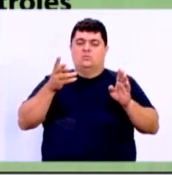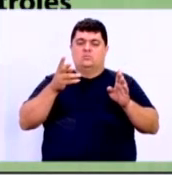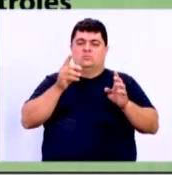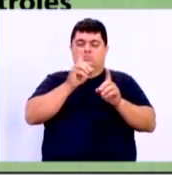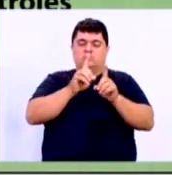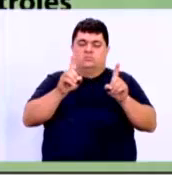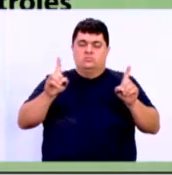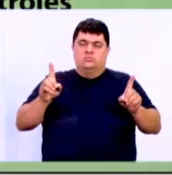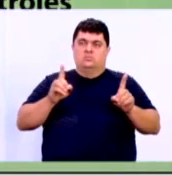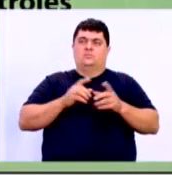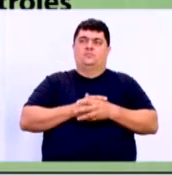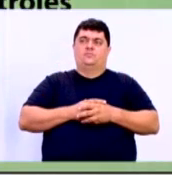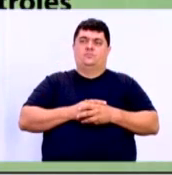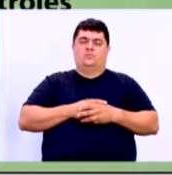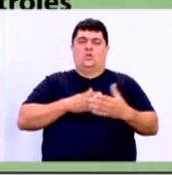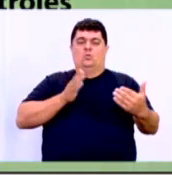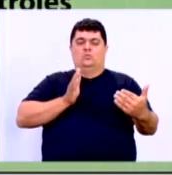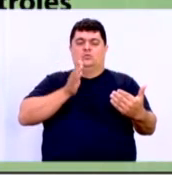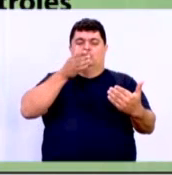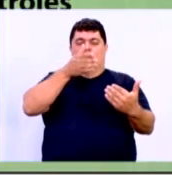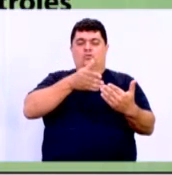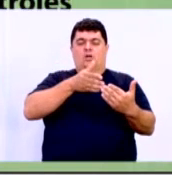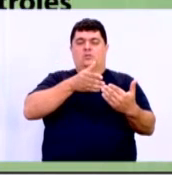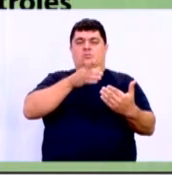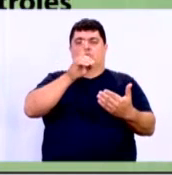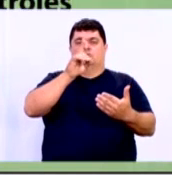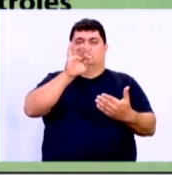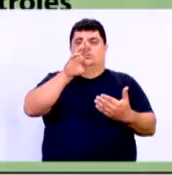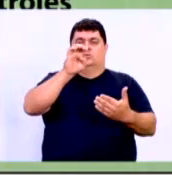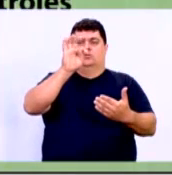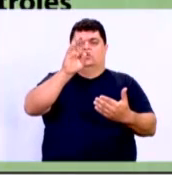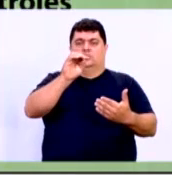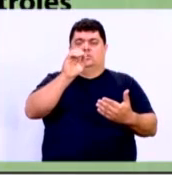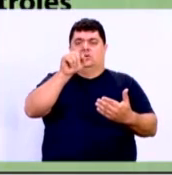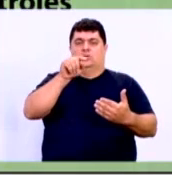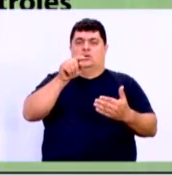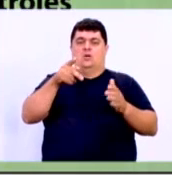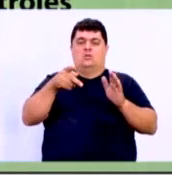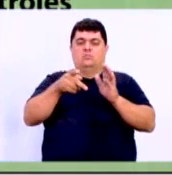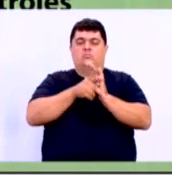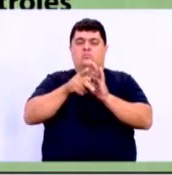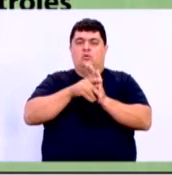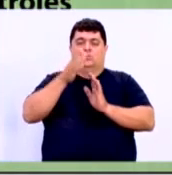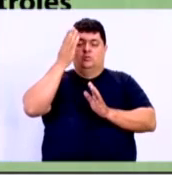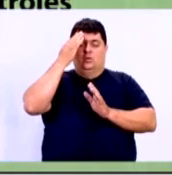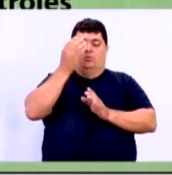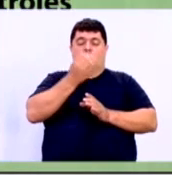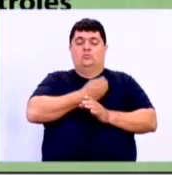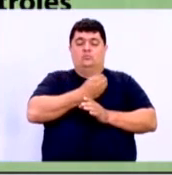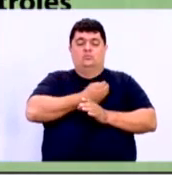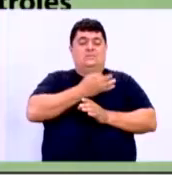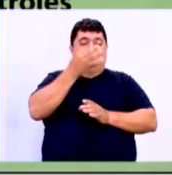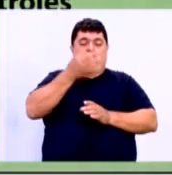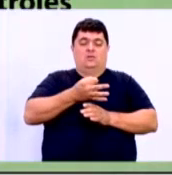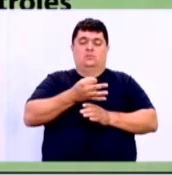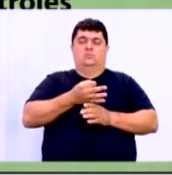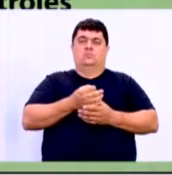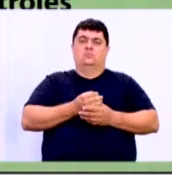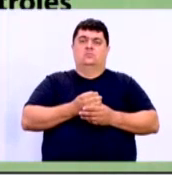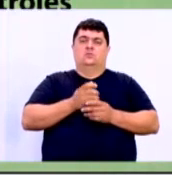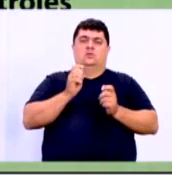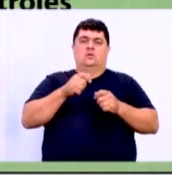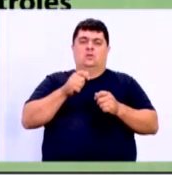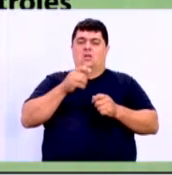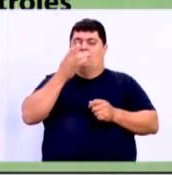os custos indiretos. E custos diretos são apropriados de forma objetiva. É aquele custo que você consegue